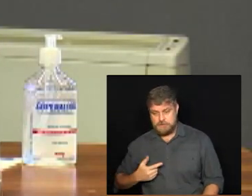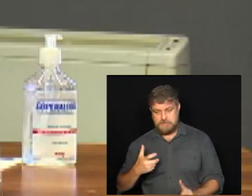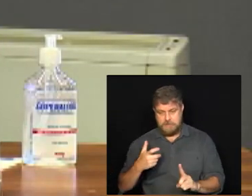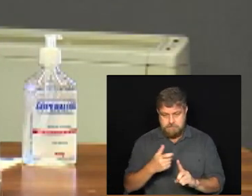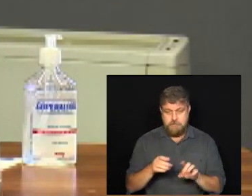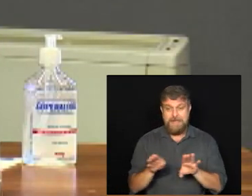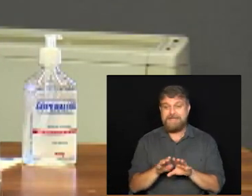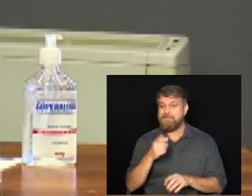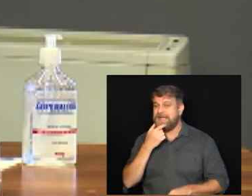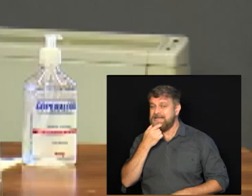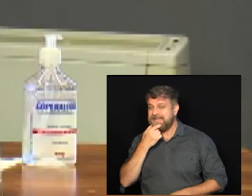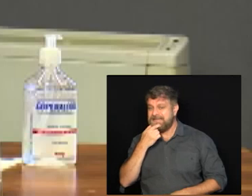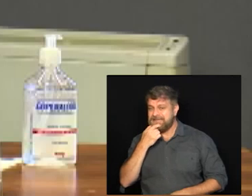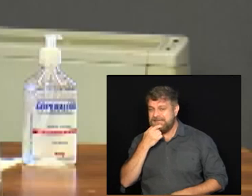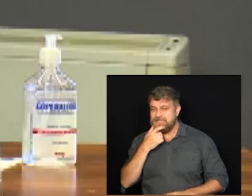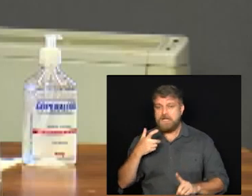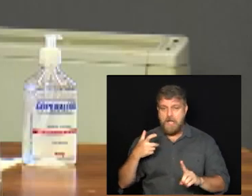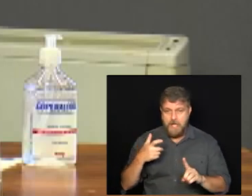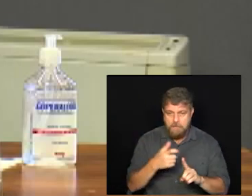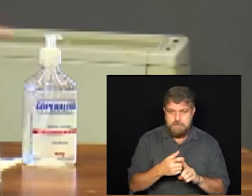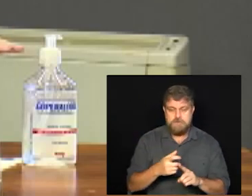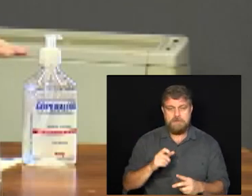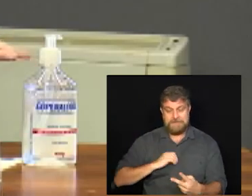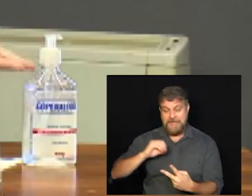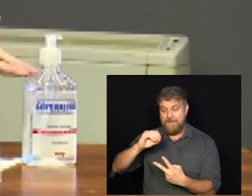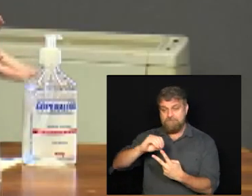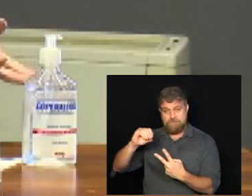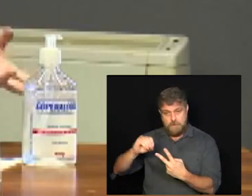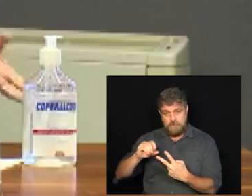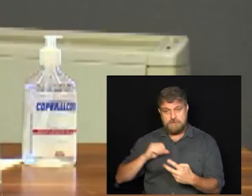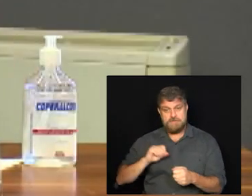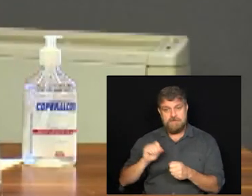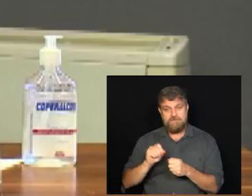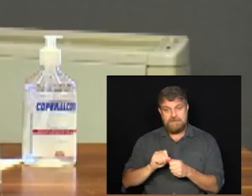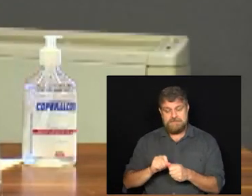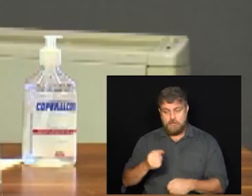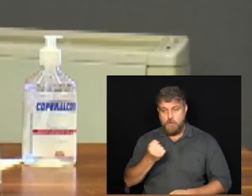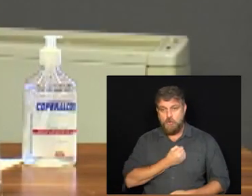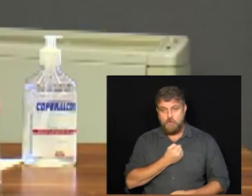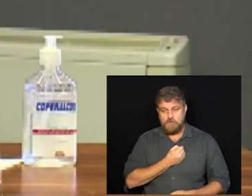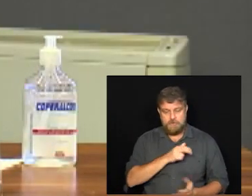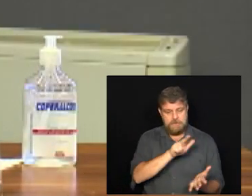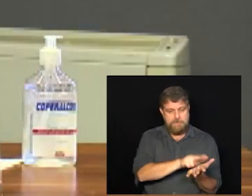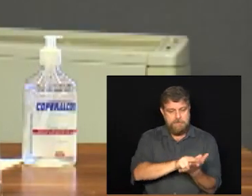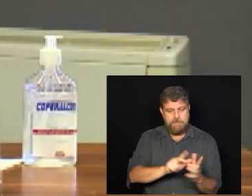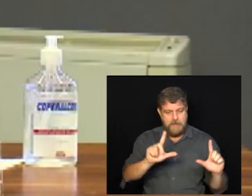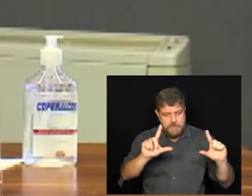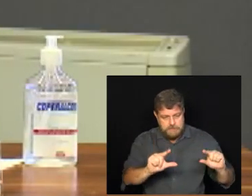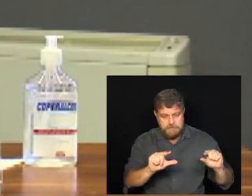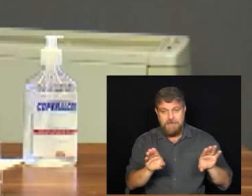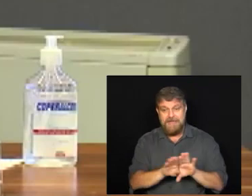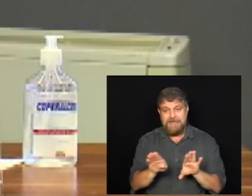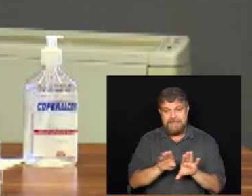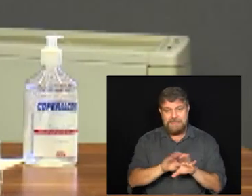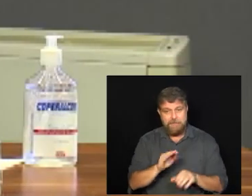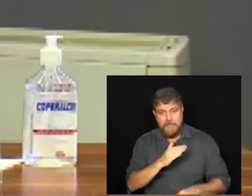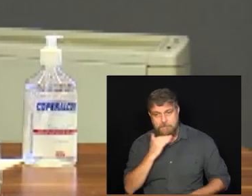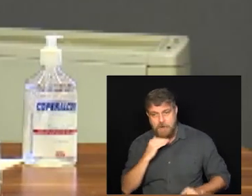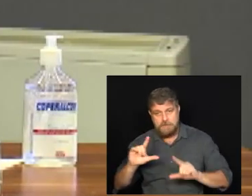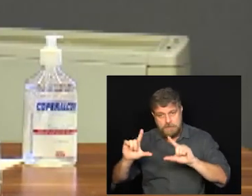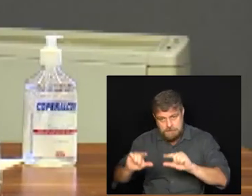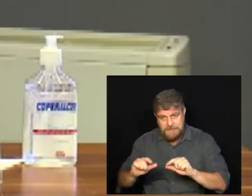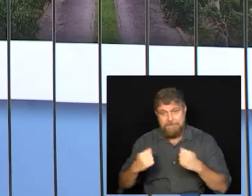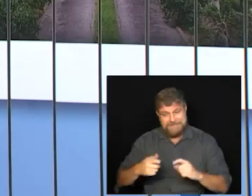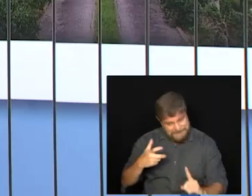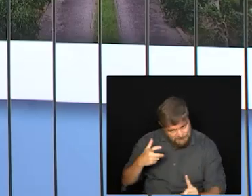a AstraZeneca da Fiocruz na diminuição de internação e óbitos. Então, as pessoas têm que ocupar essas vagas e se